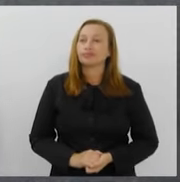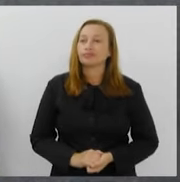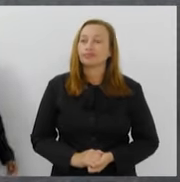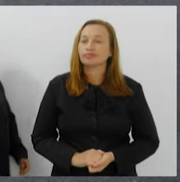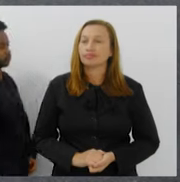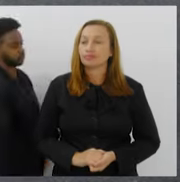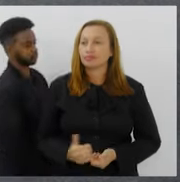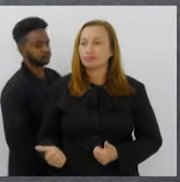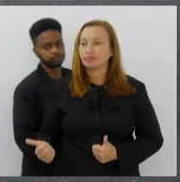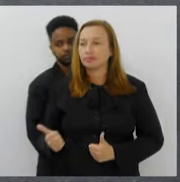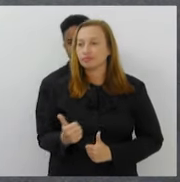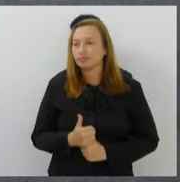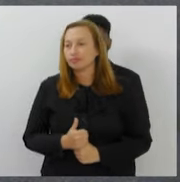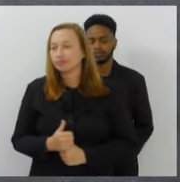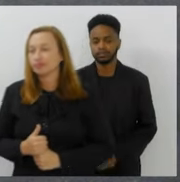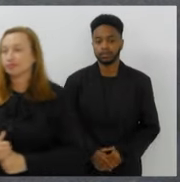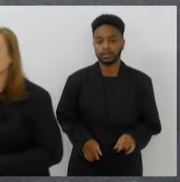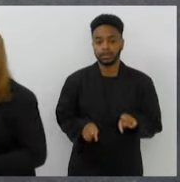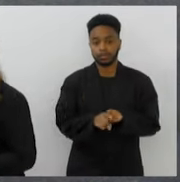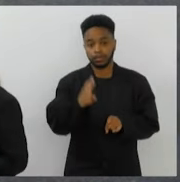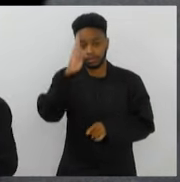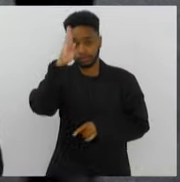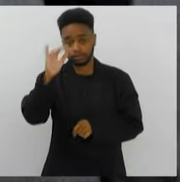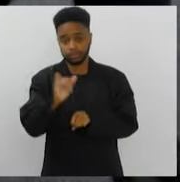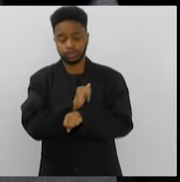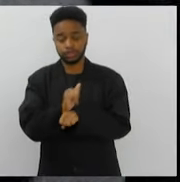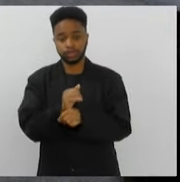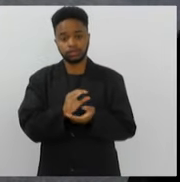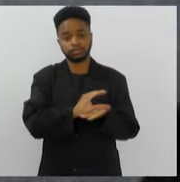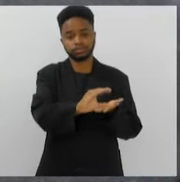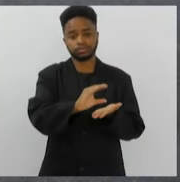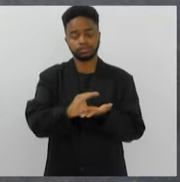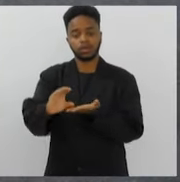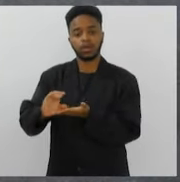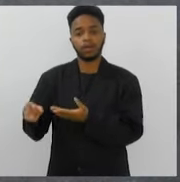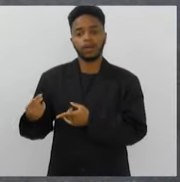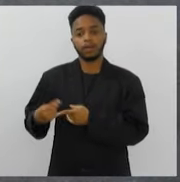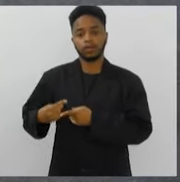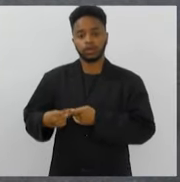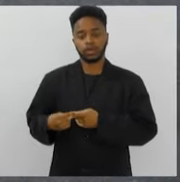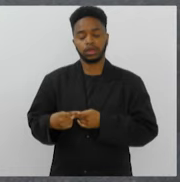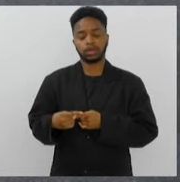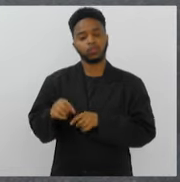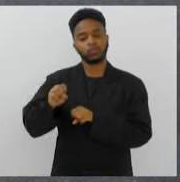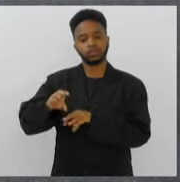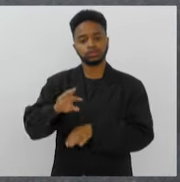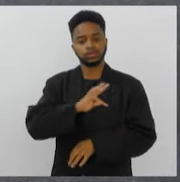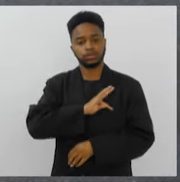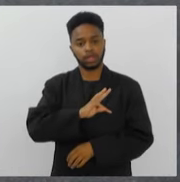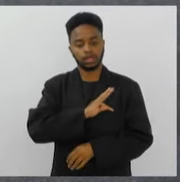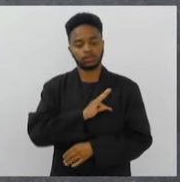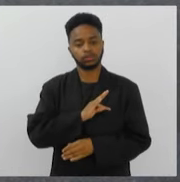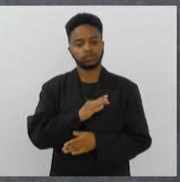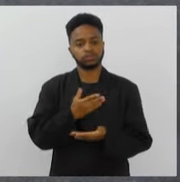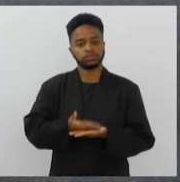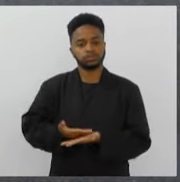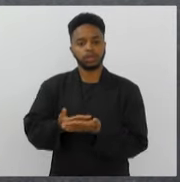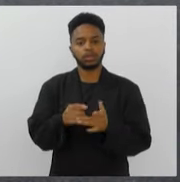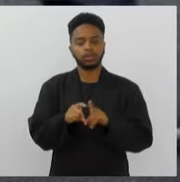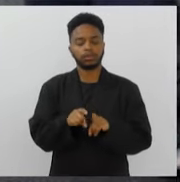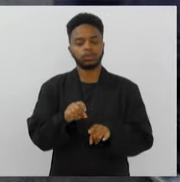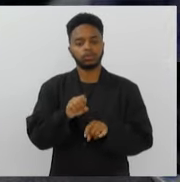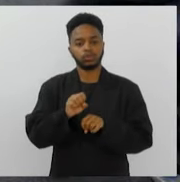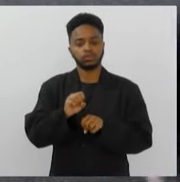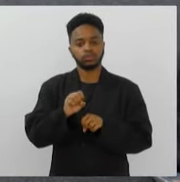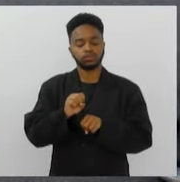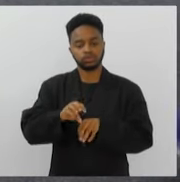maiores mecanismos de distribuição de renda, porque cursar o ensino técnico e cursar o ensino superior